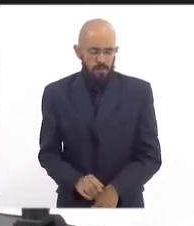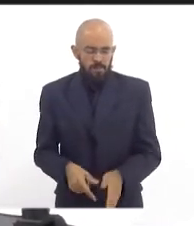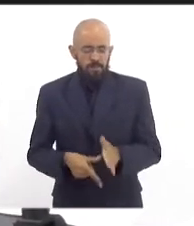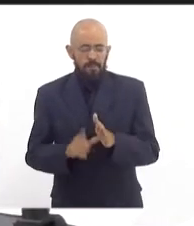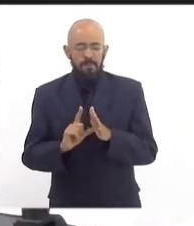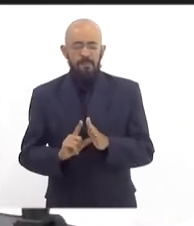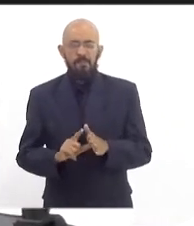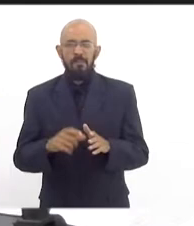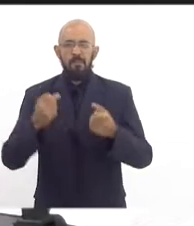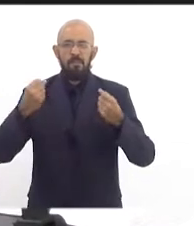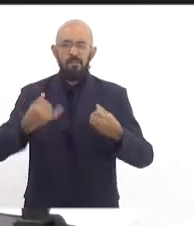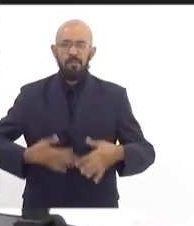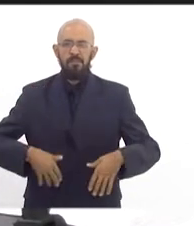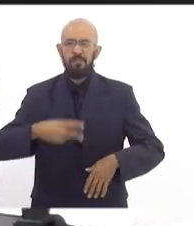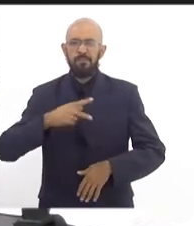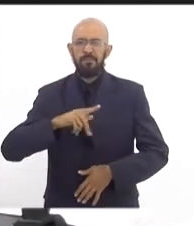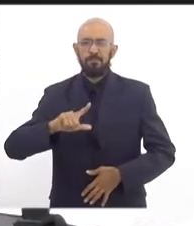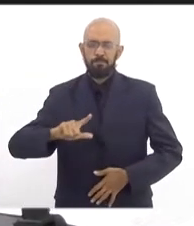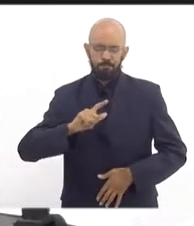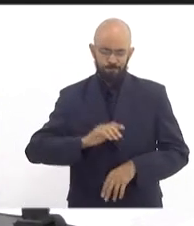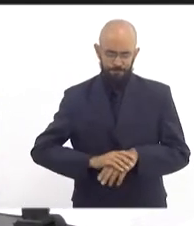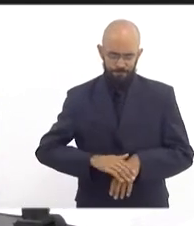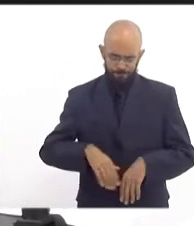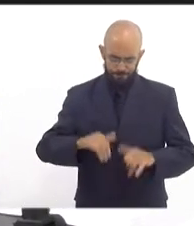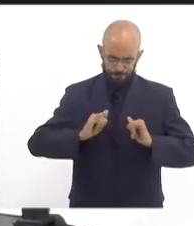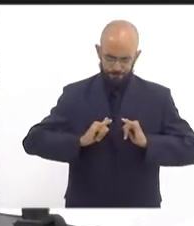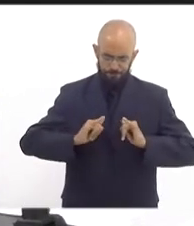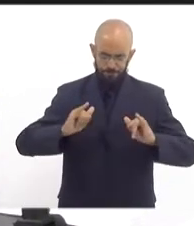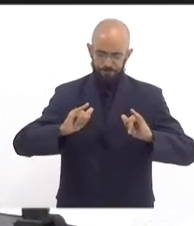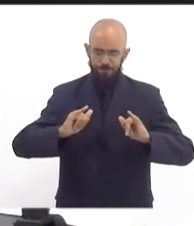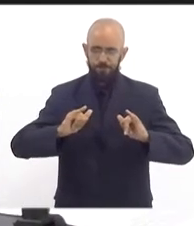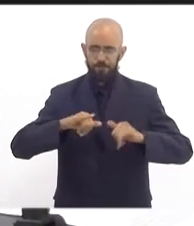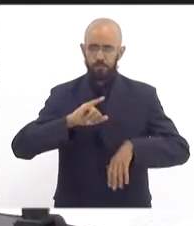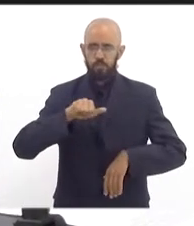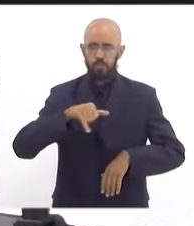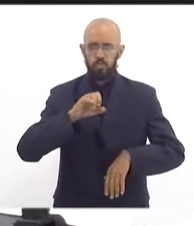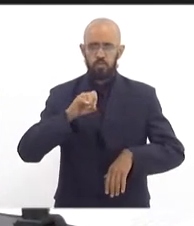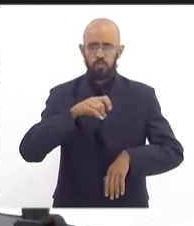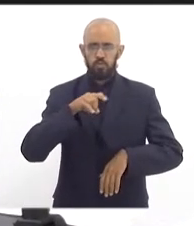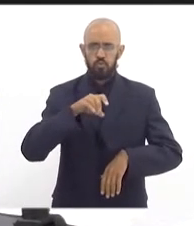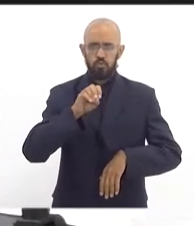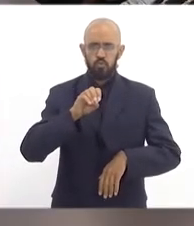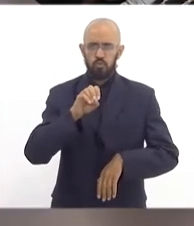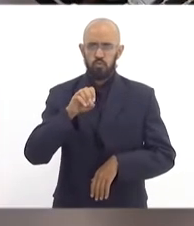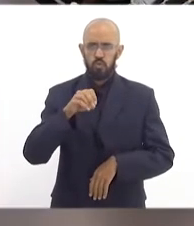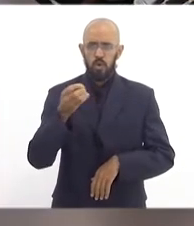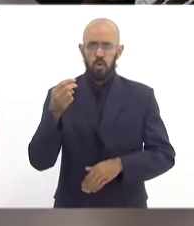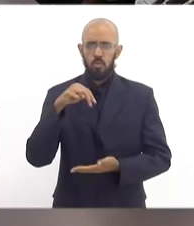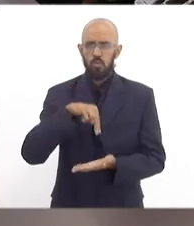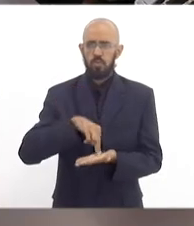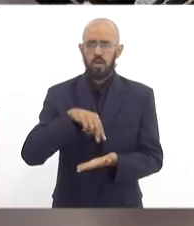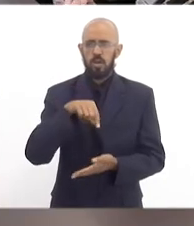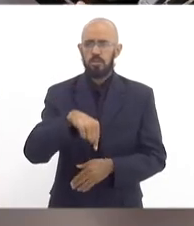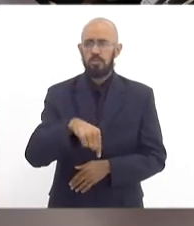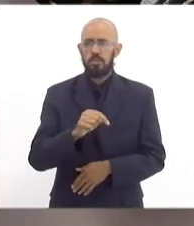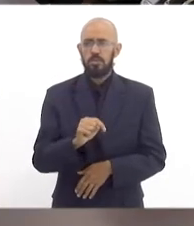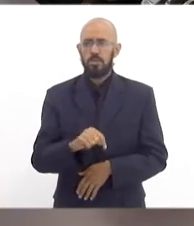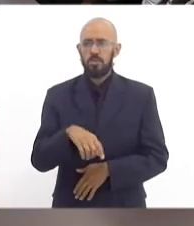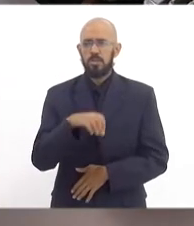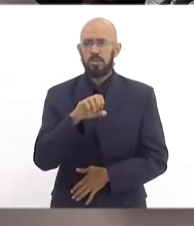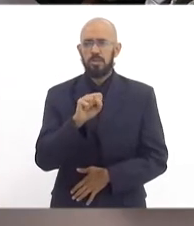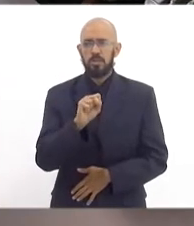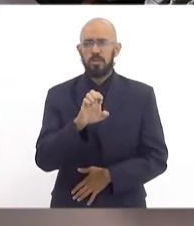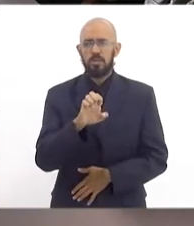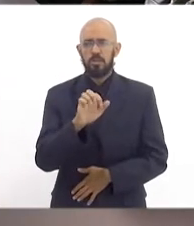roubar o projeto a anunciar a presença do João Cláudio Marcelo e filho da